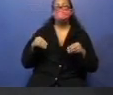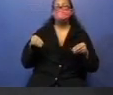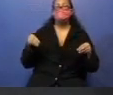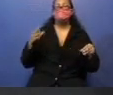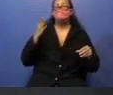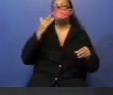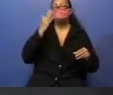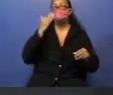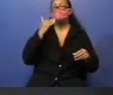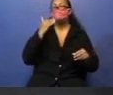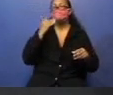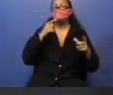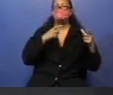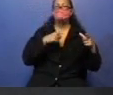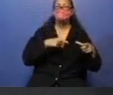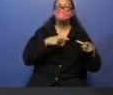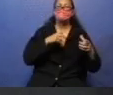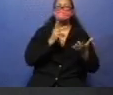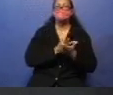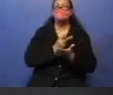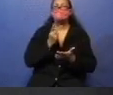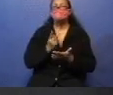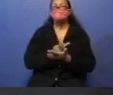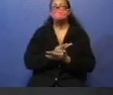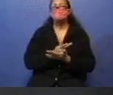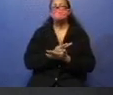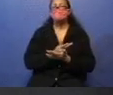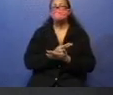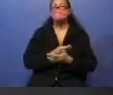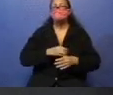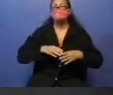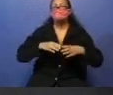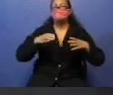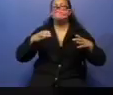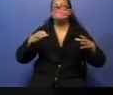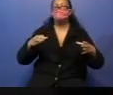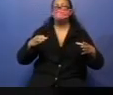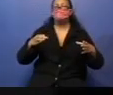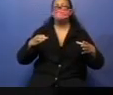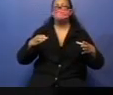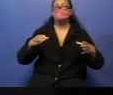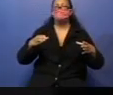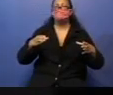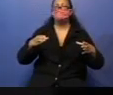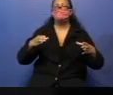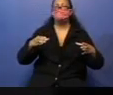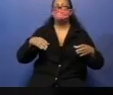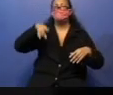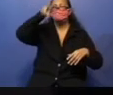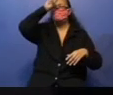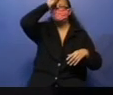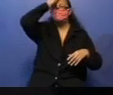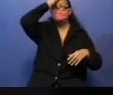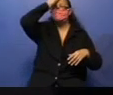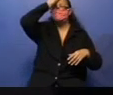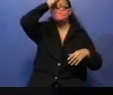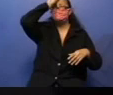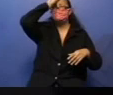lugares inadequados favorece a infestação de pragas urbanas,